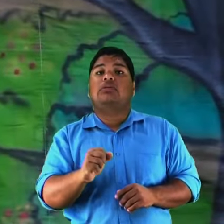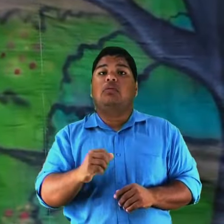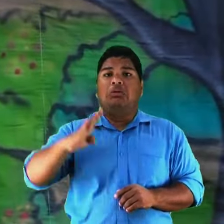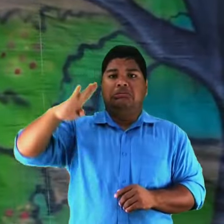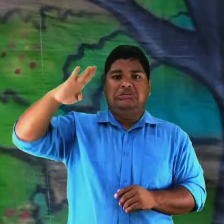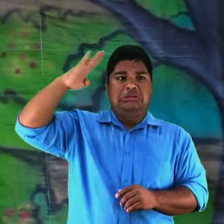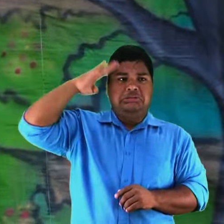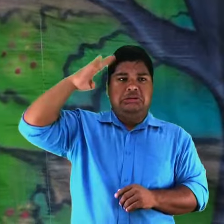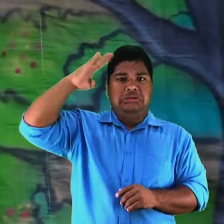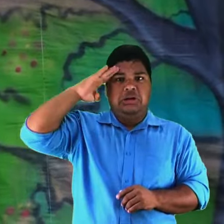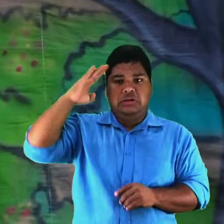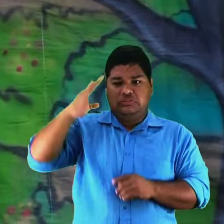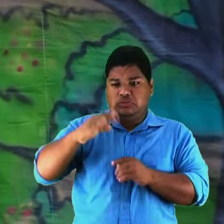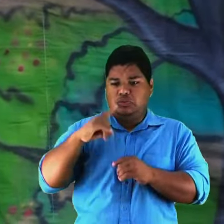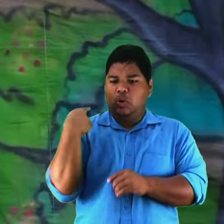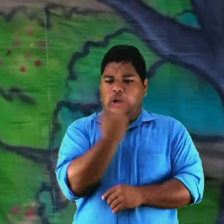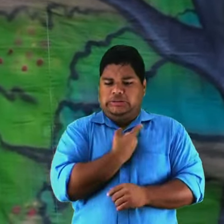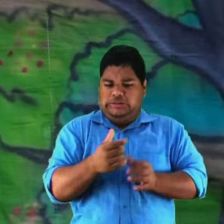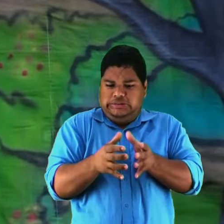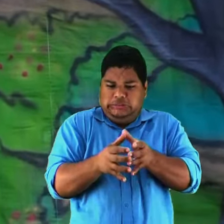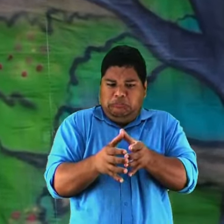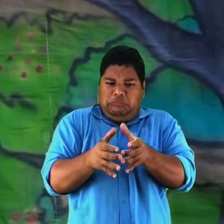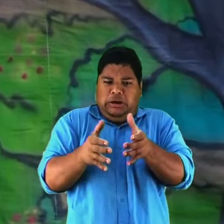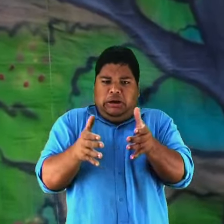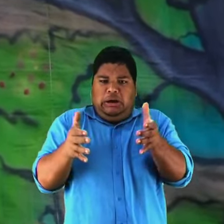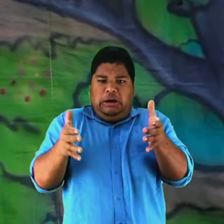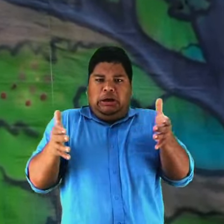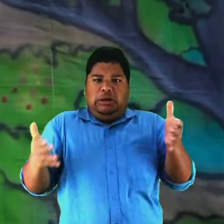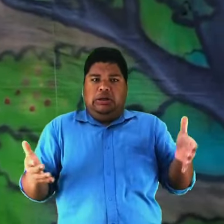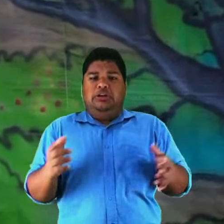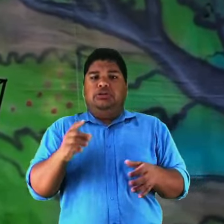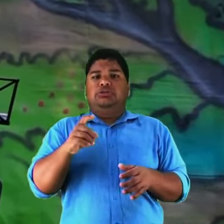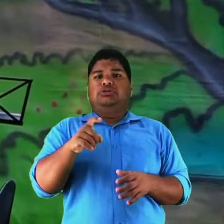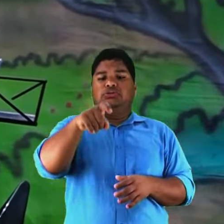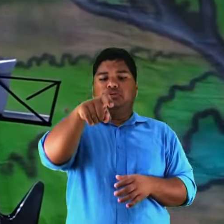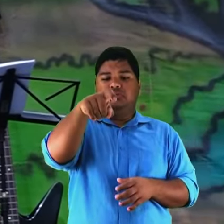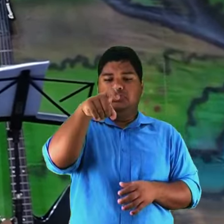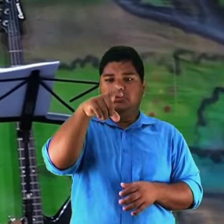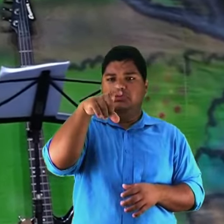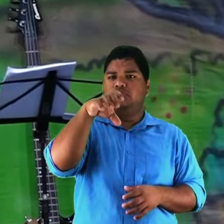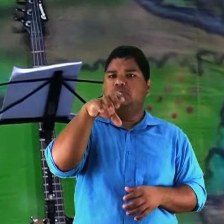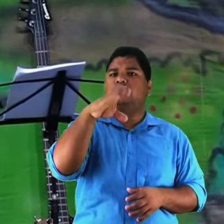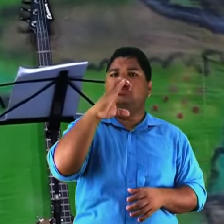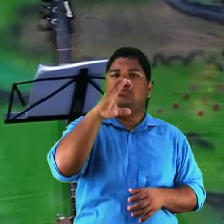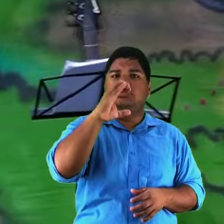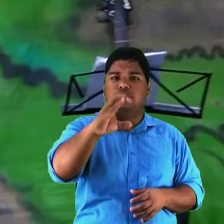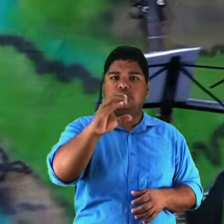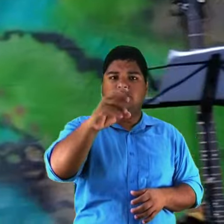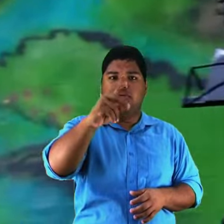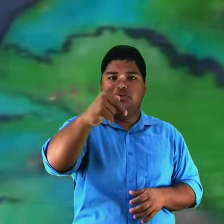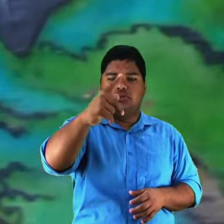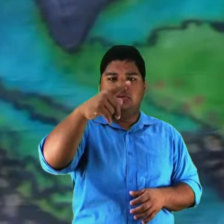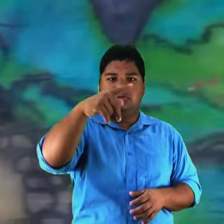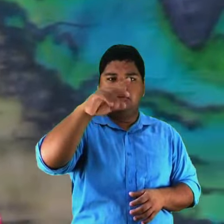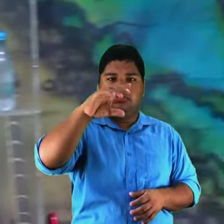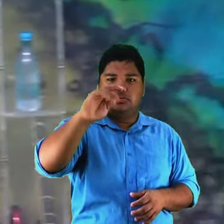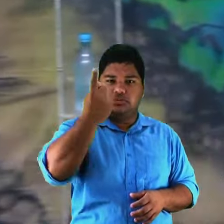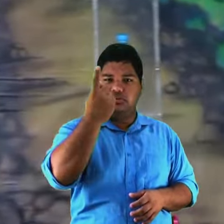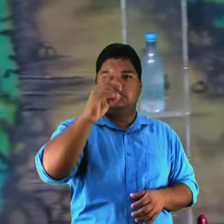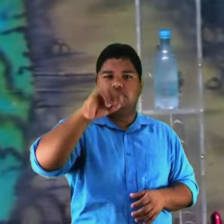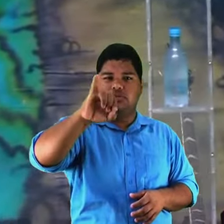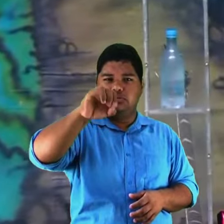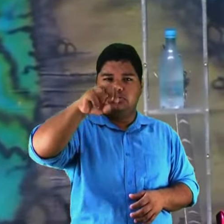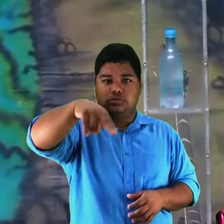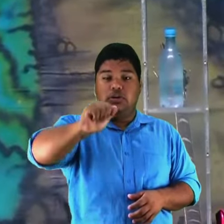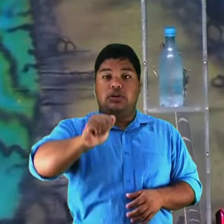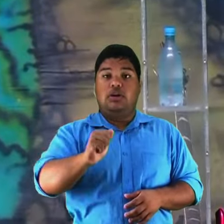que a China. Era um período de prosperidade política, econômica boa, era um momento de